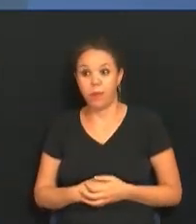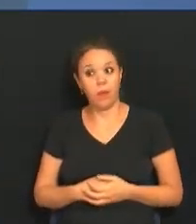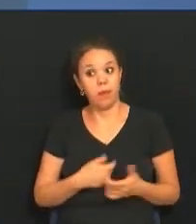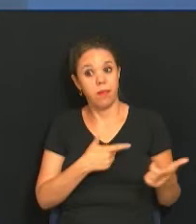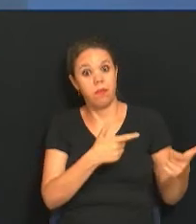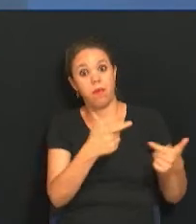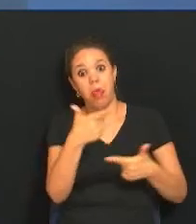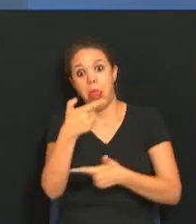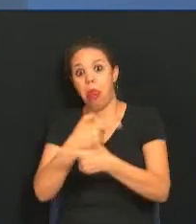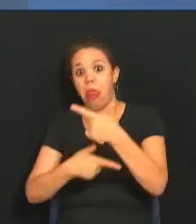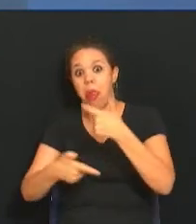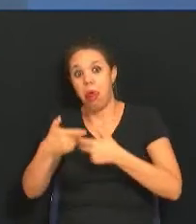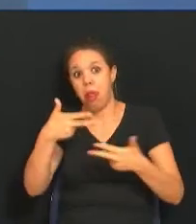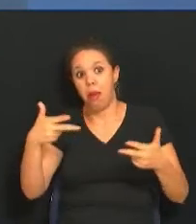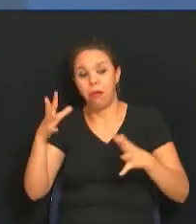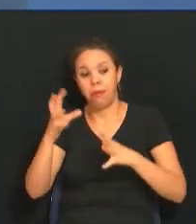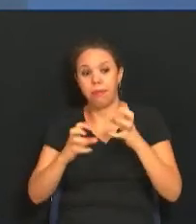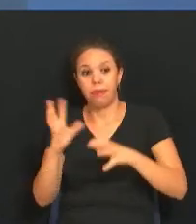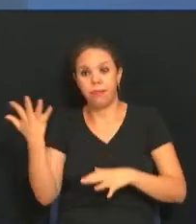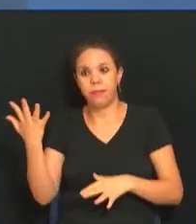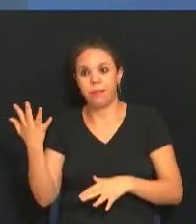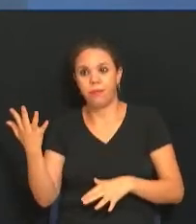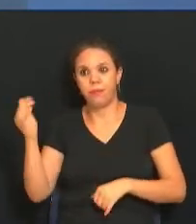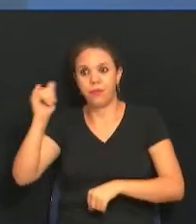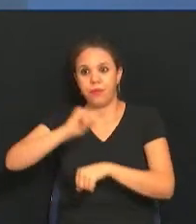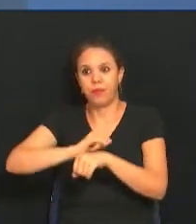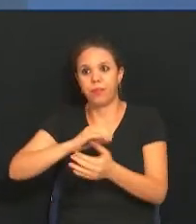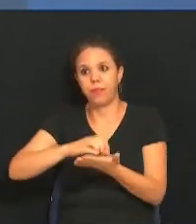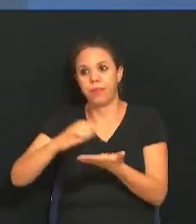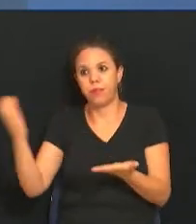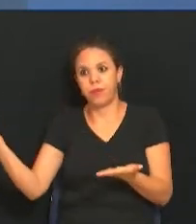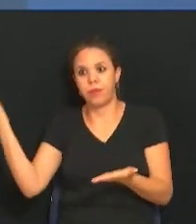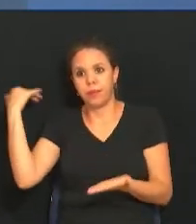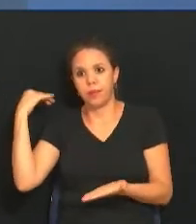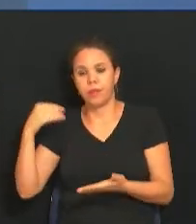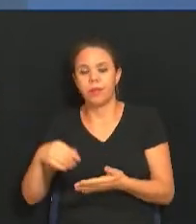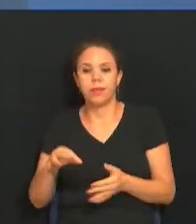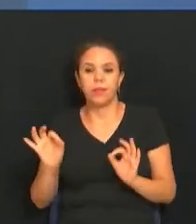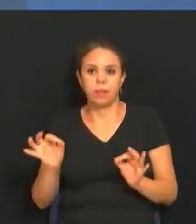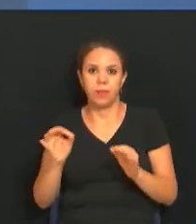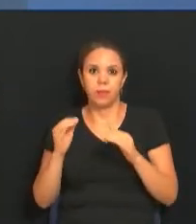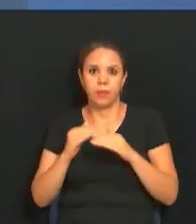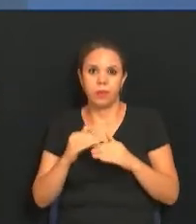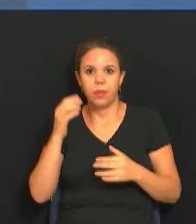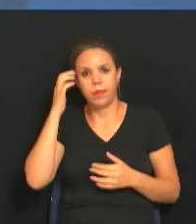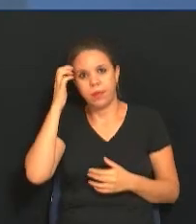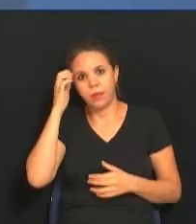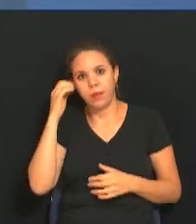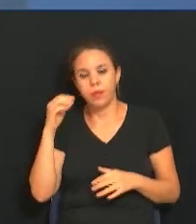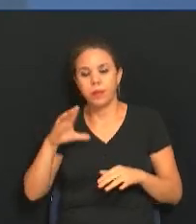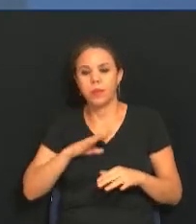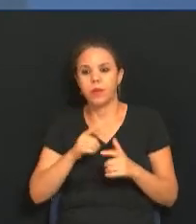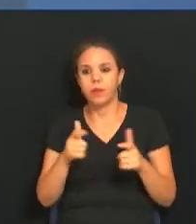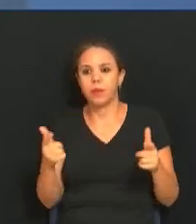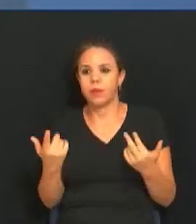tiroteios, coisas pesadas, como aconteceram aqui no aeroporto de Viracopos. Então, nada mais do que justo uma metrópole como Campinas não se comportar como